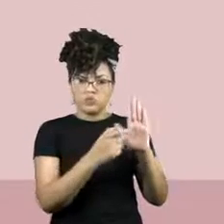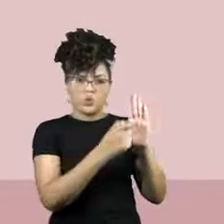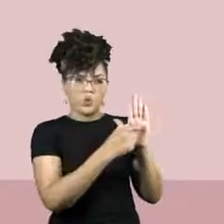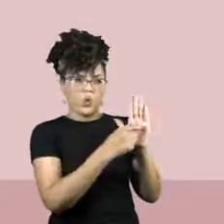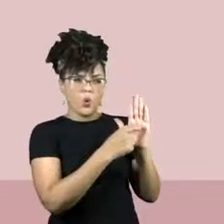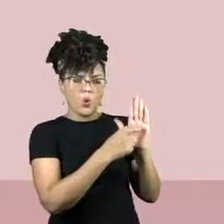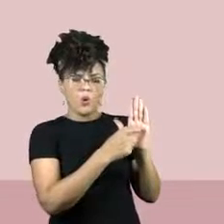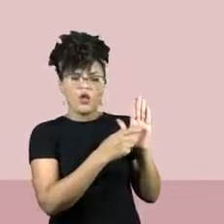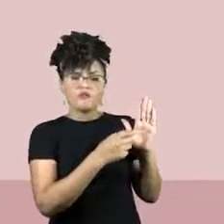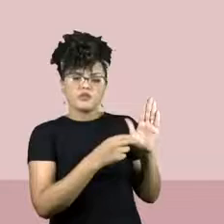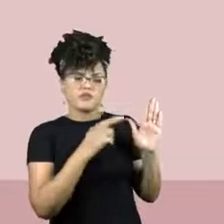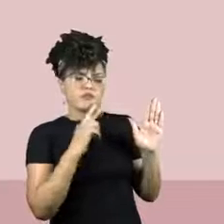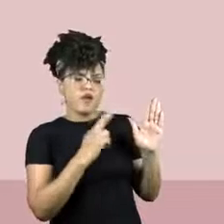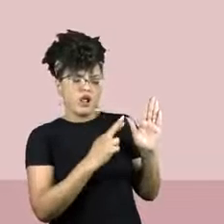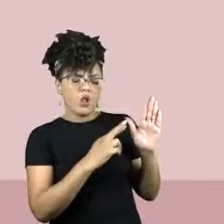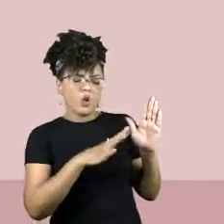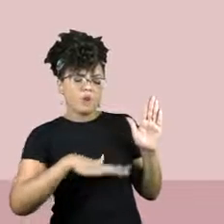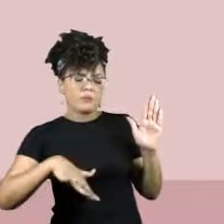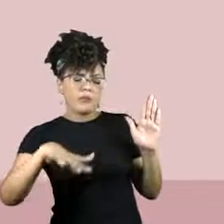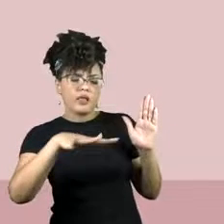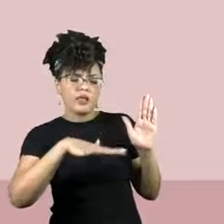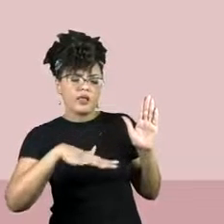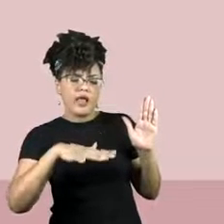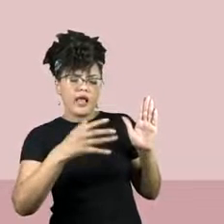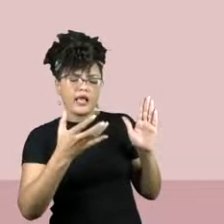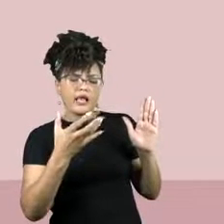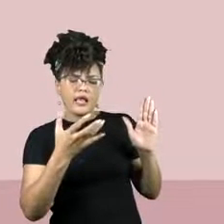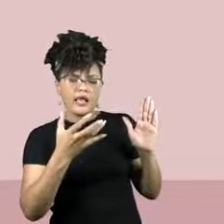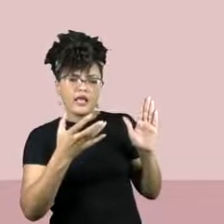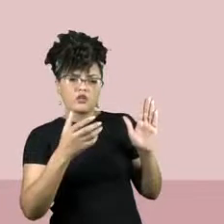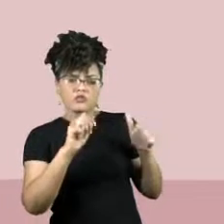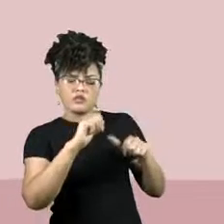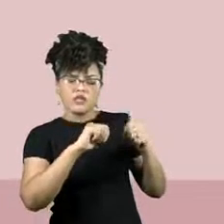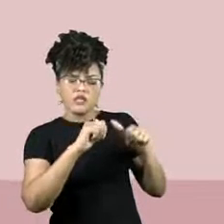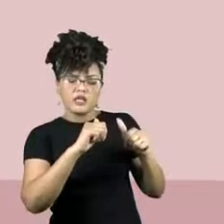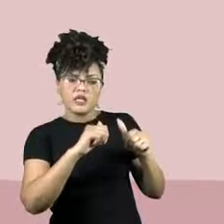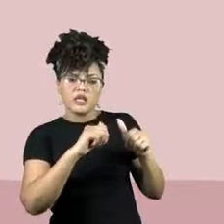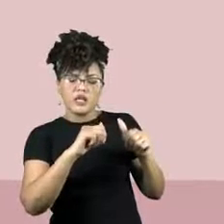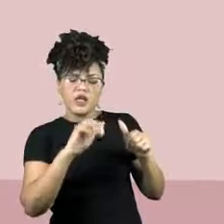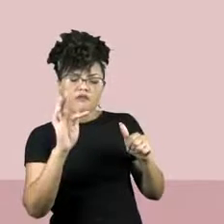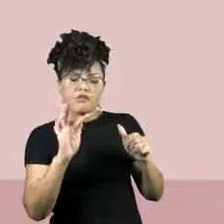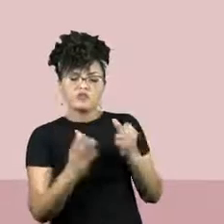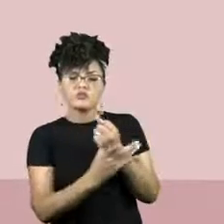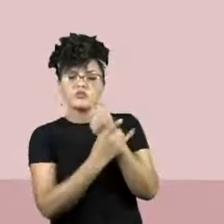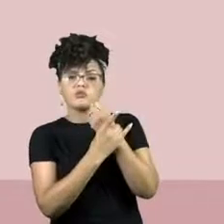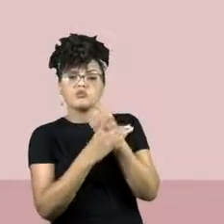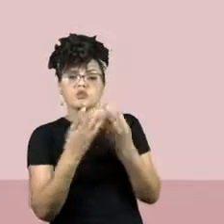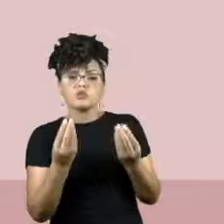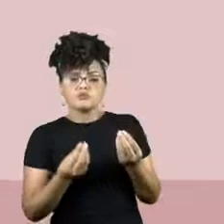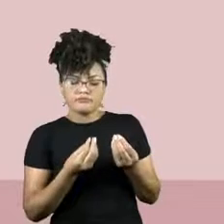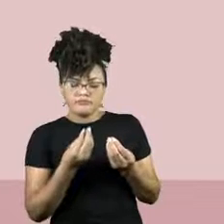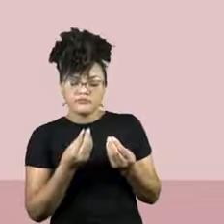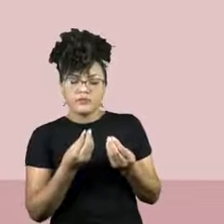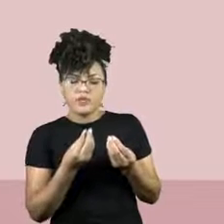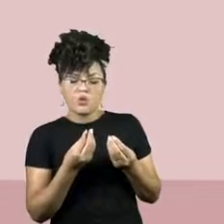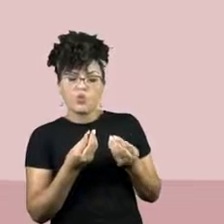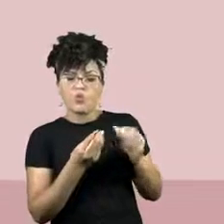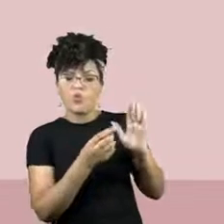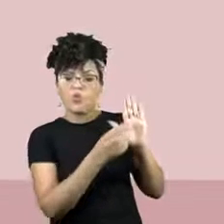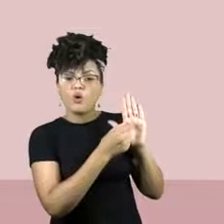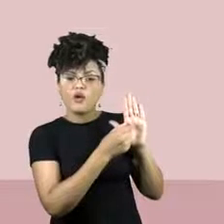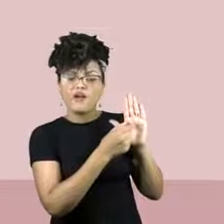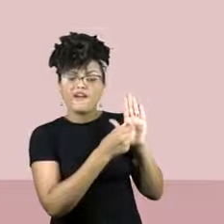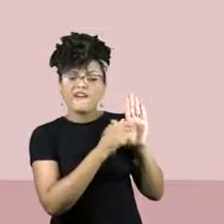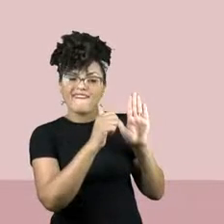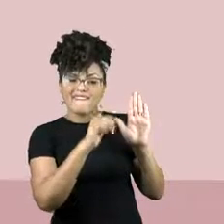superfície você calcule para mim aqui no botão analisar o fator de segurança. Aí você clica no item analisar e ele calcula o fator,